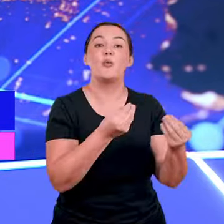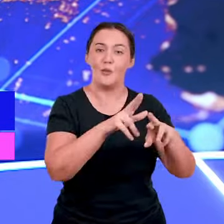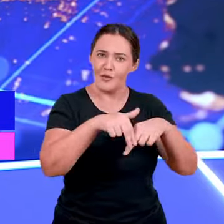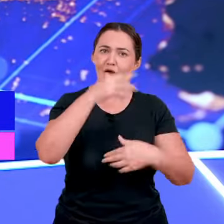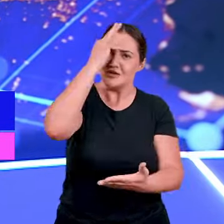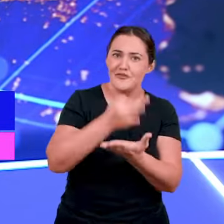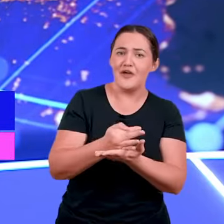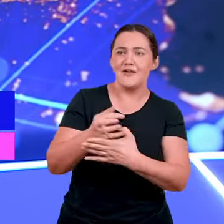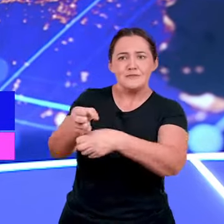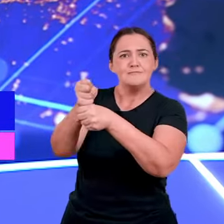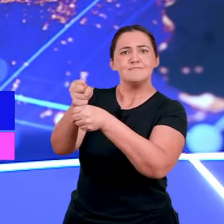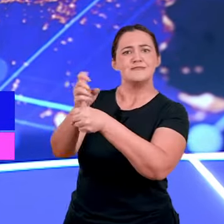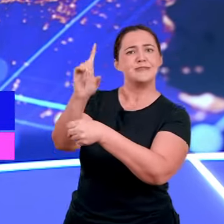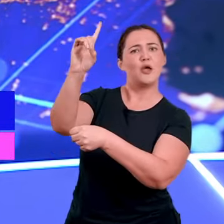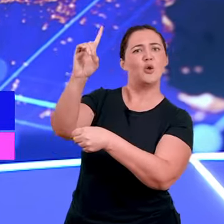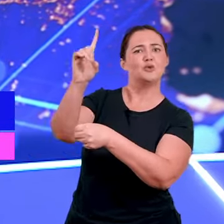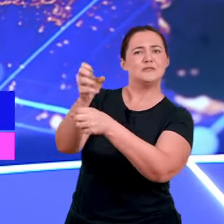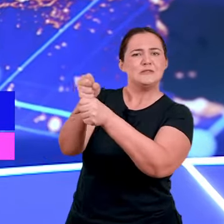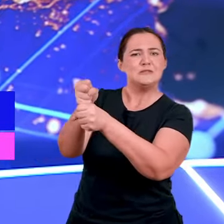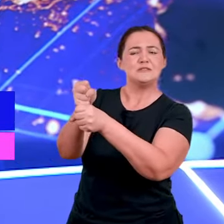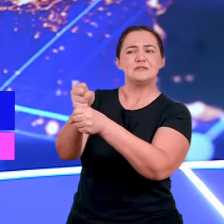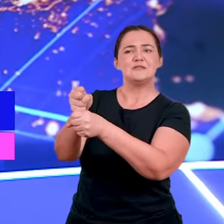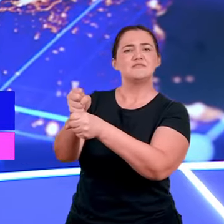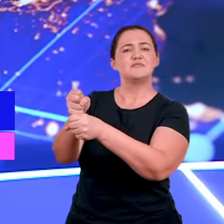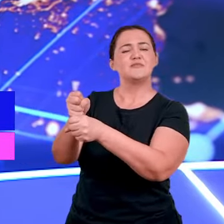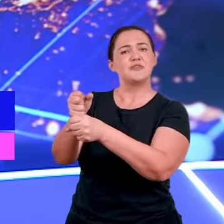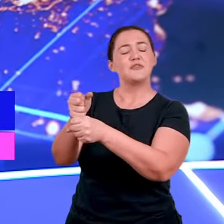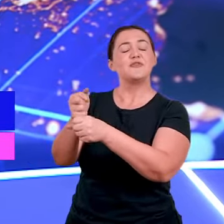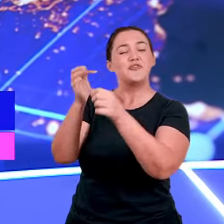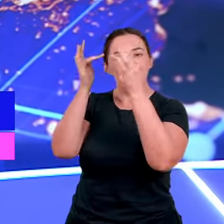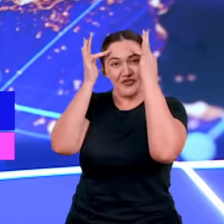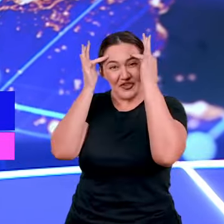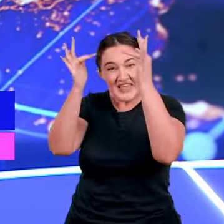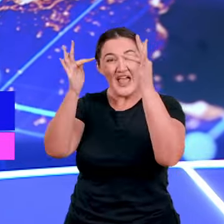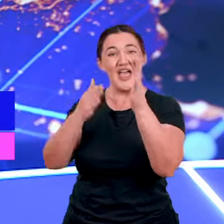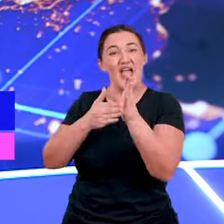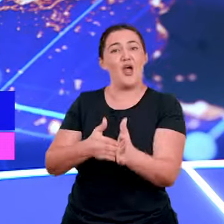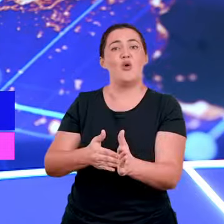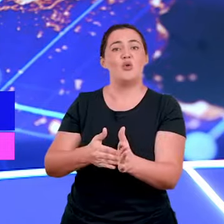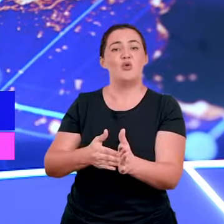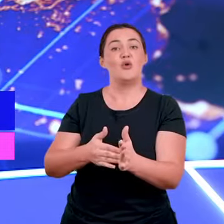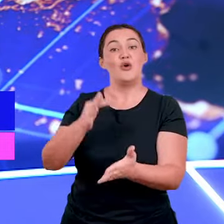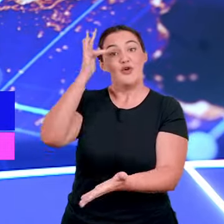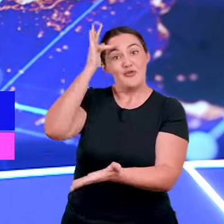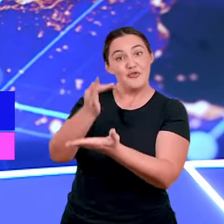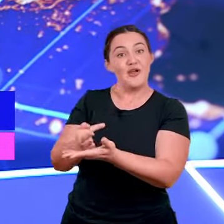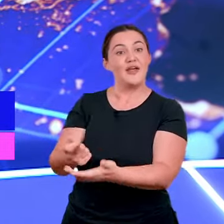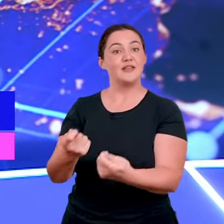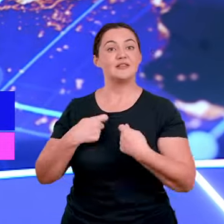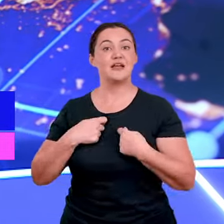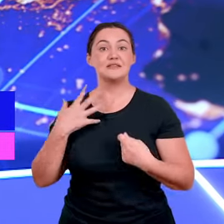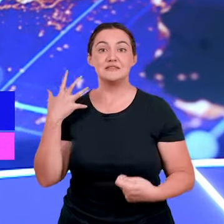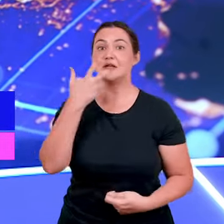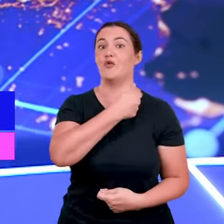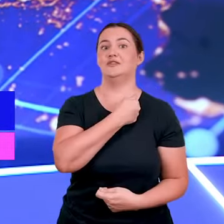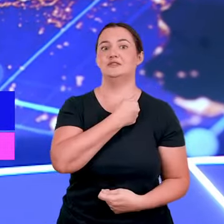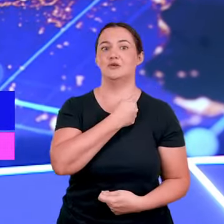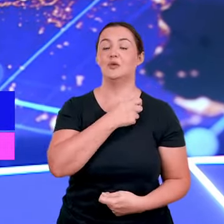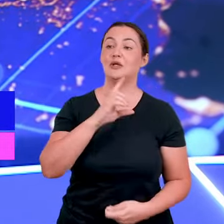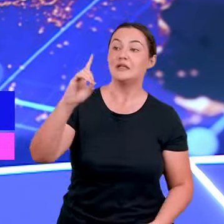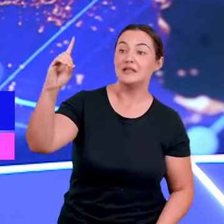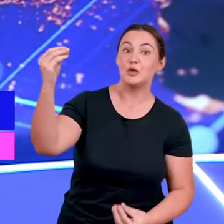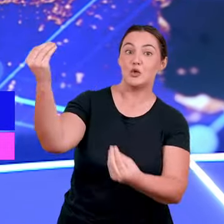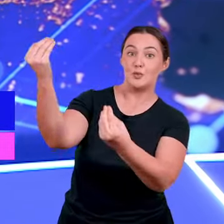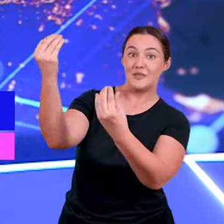Moisés também pela fé. O povo de Israel sempre foi pela fé. Sempre houve a fé como salvação, na graça de Deus.